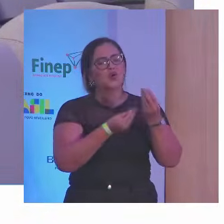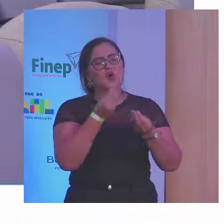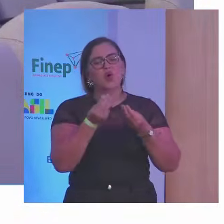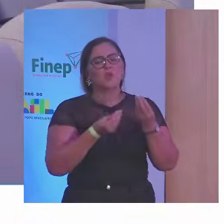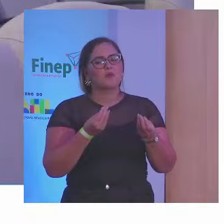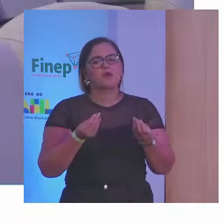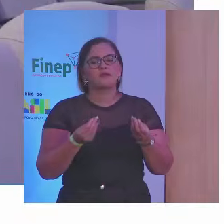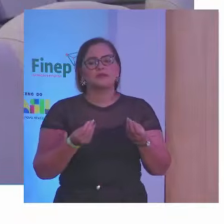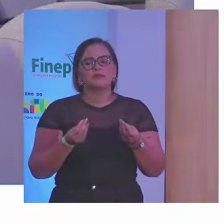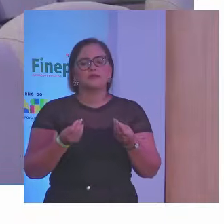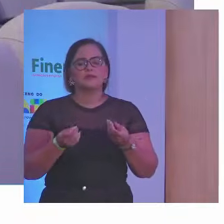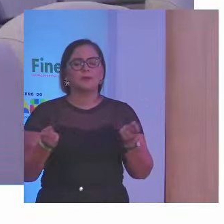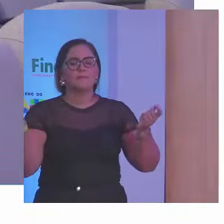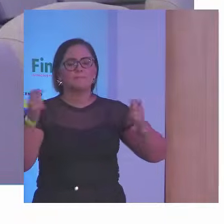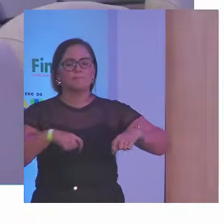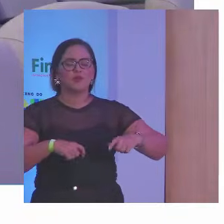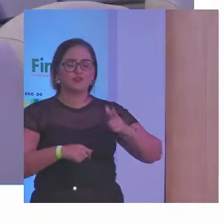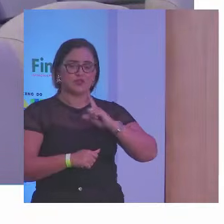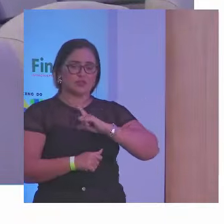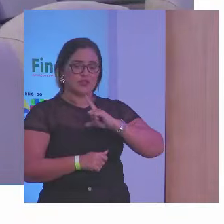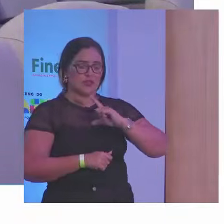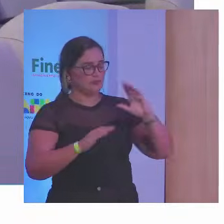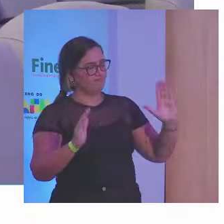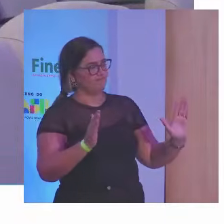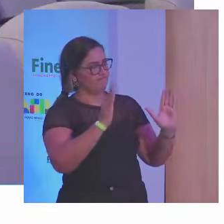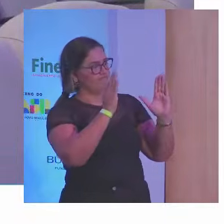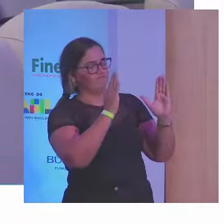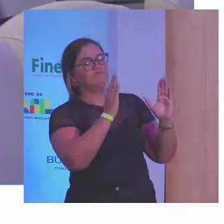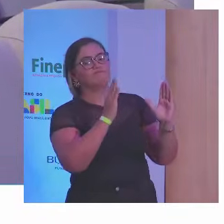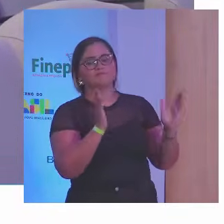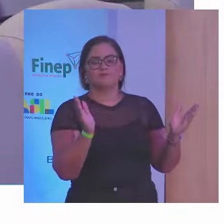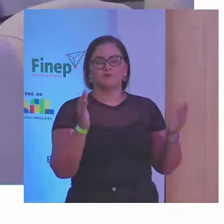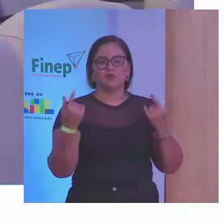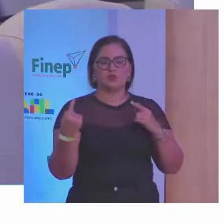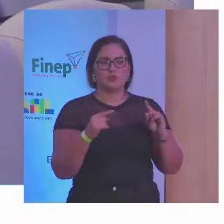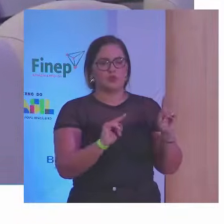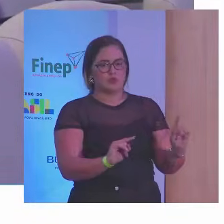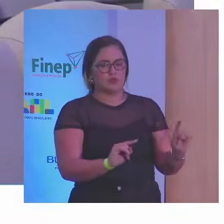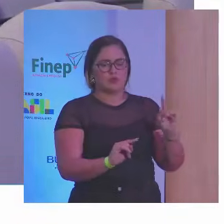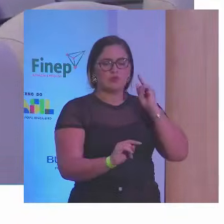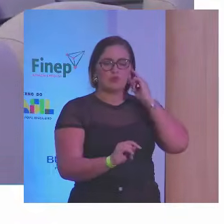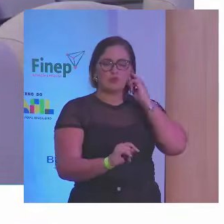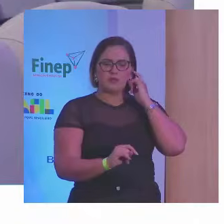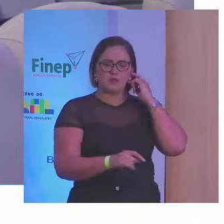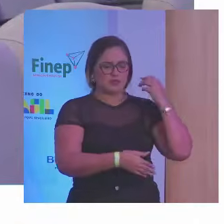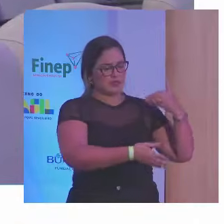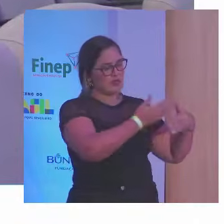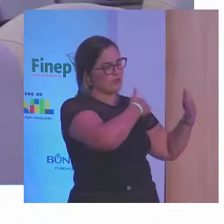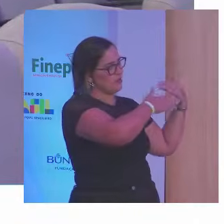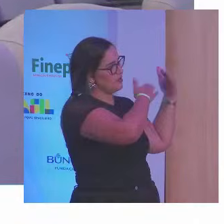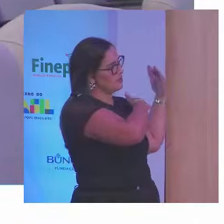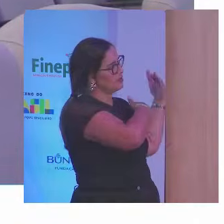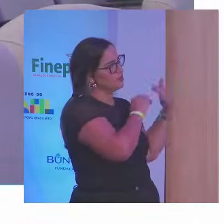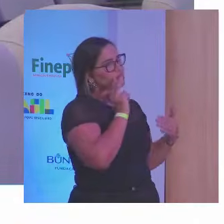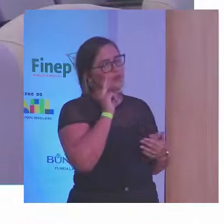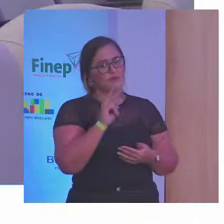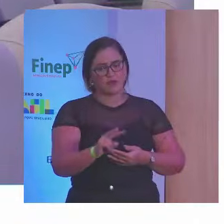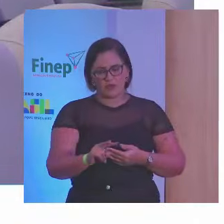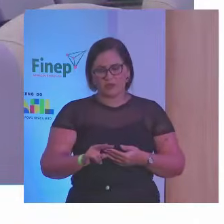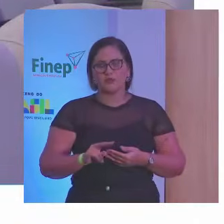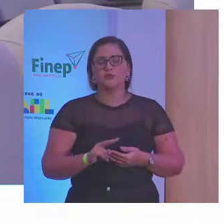que a gente pode ter esse enfrentamento contra esse retrocesso que a gente está vendo